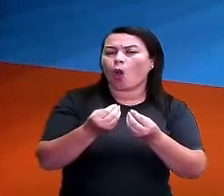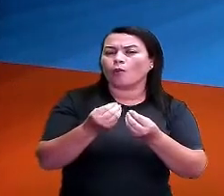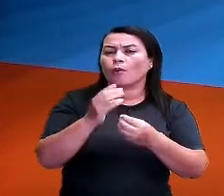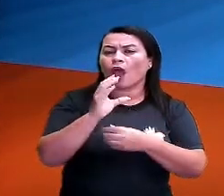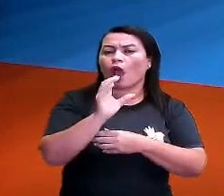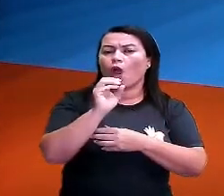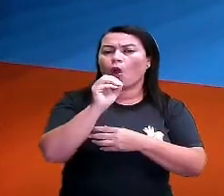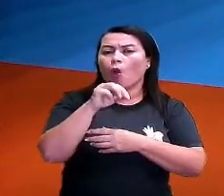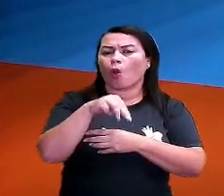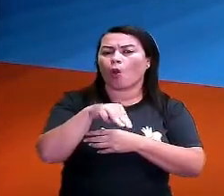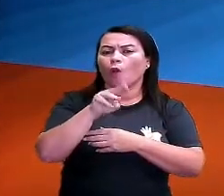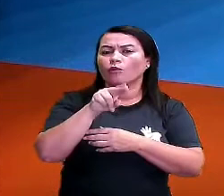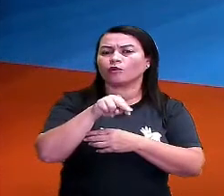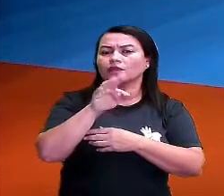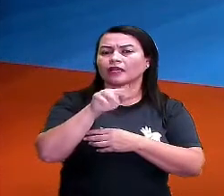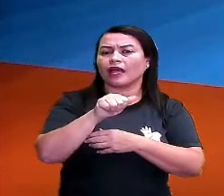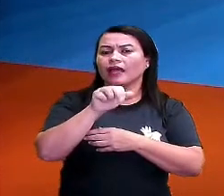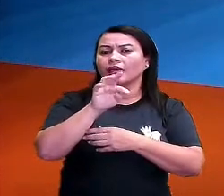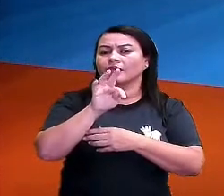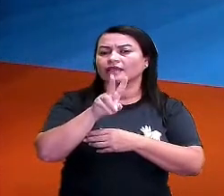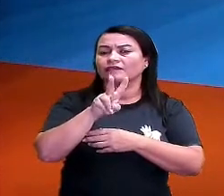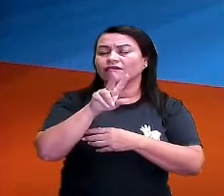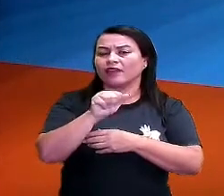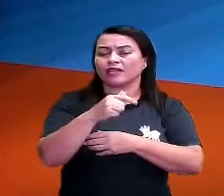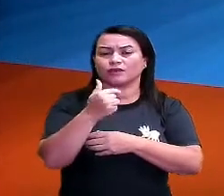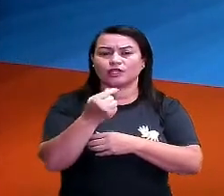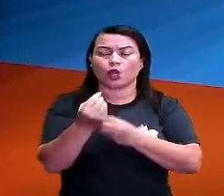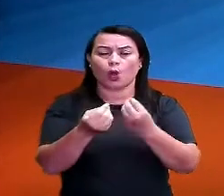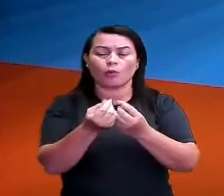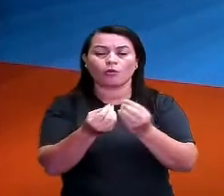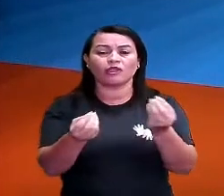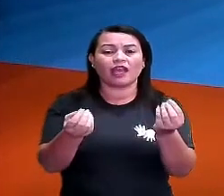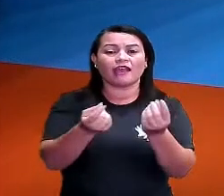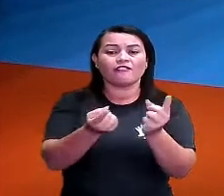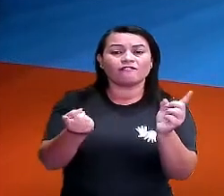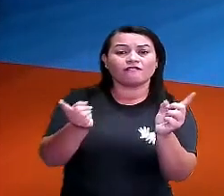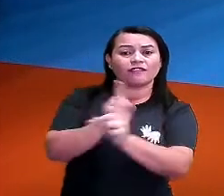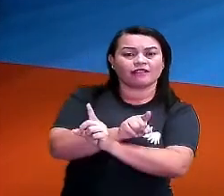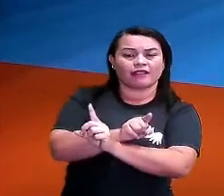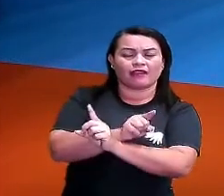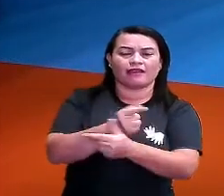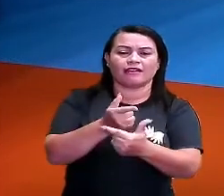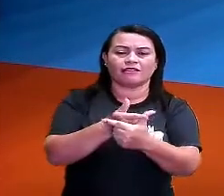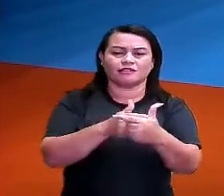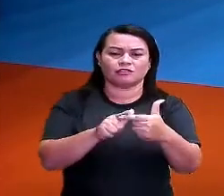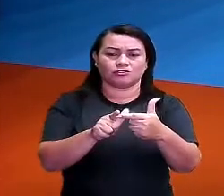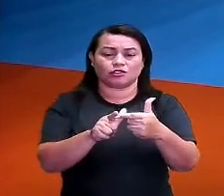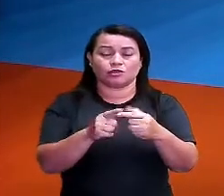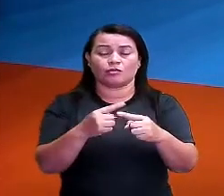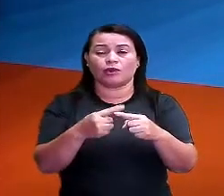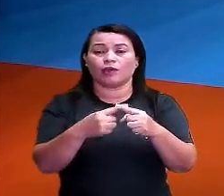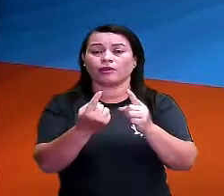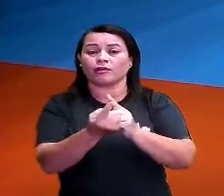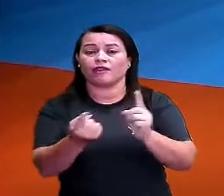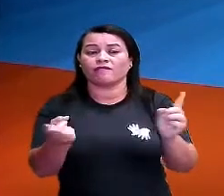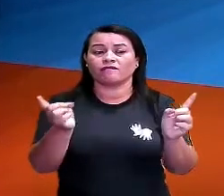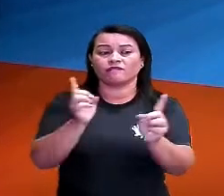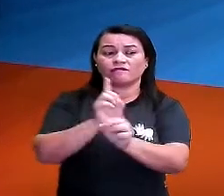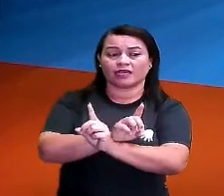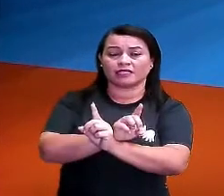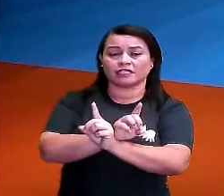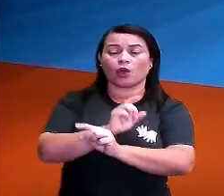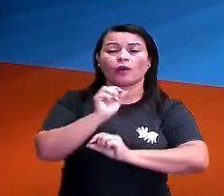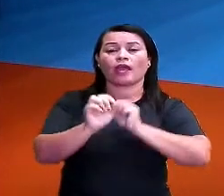Lembram disso? Né? Que aí eu não poderia fazer o quê? Inverter as divisões. Que quando eu invertia, né,